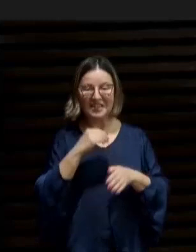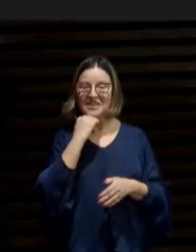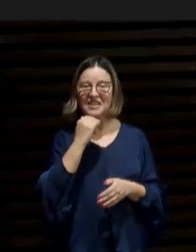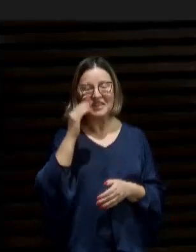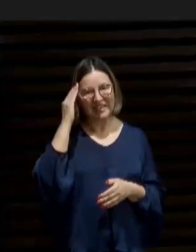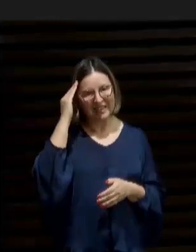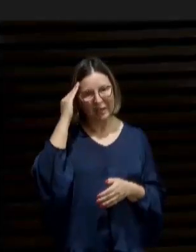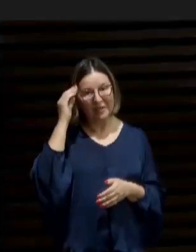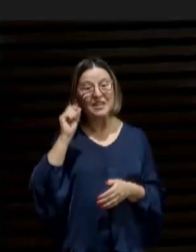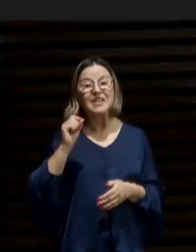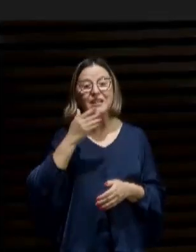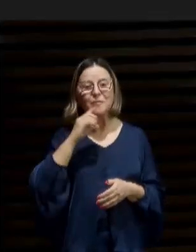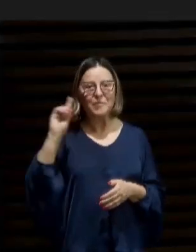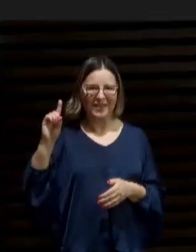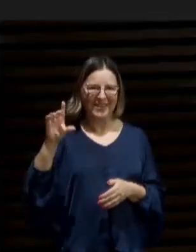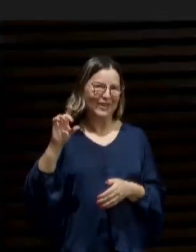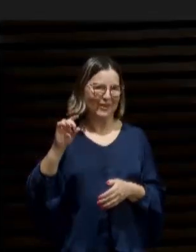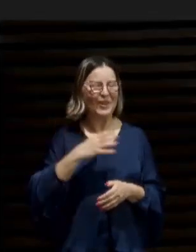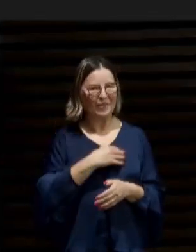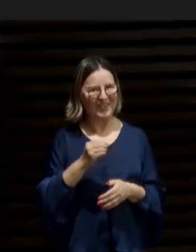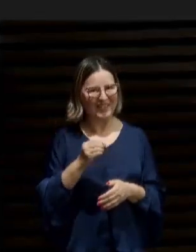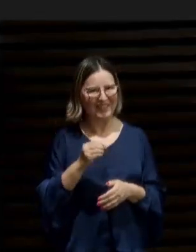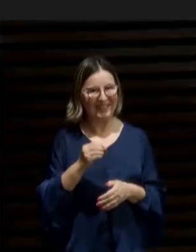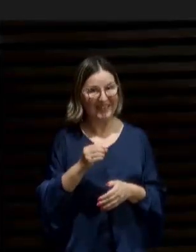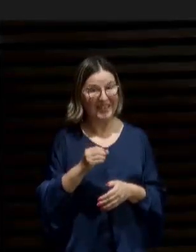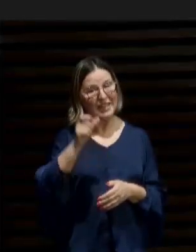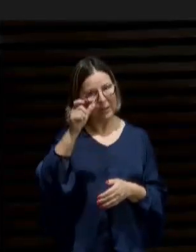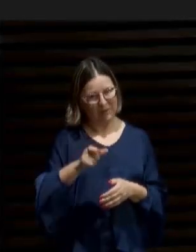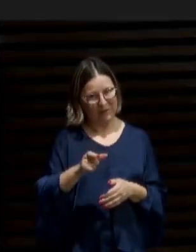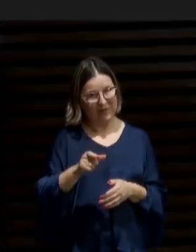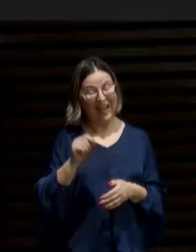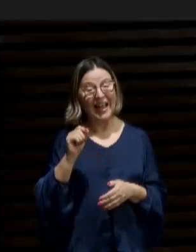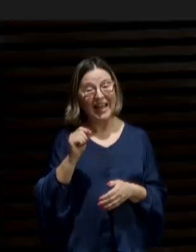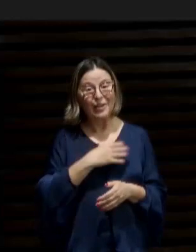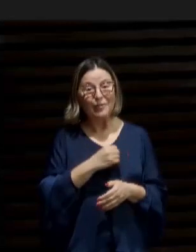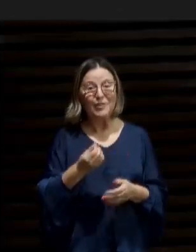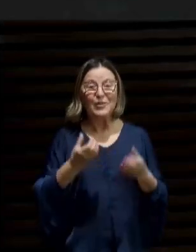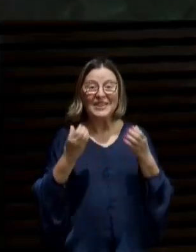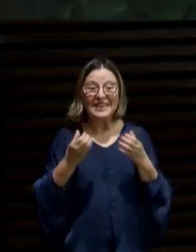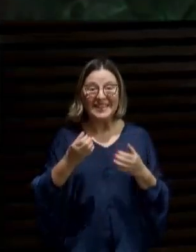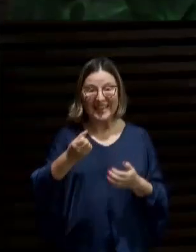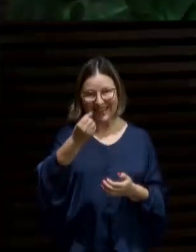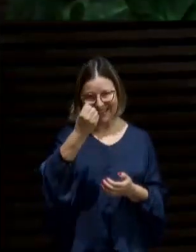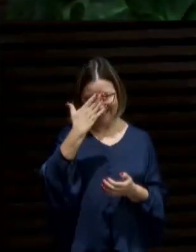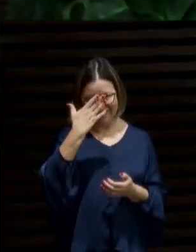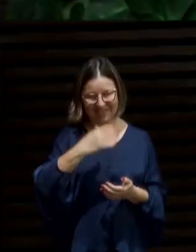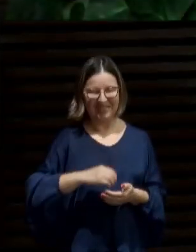sabe quem é o Pai, senão o Filho, e aquele a quem o Filho o quiser revelar.